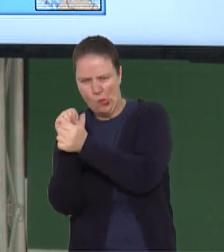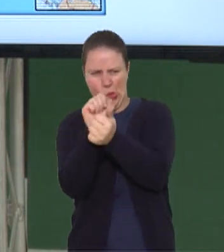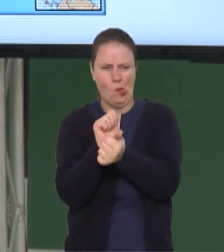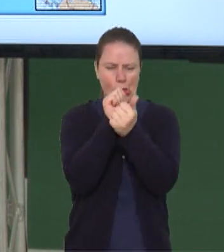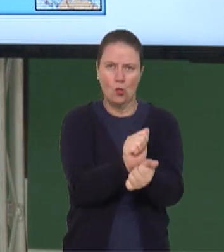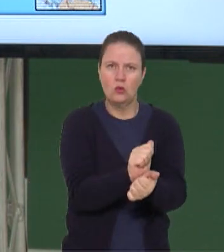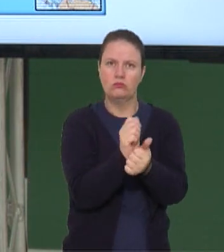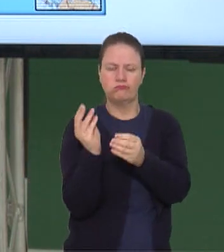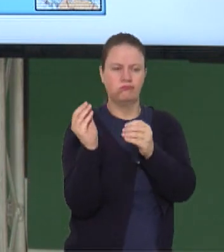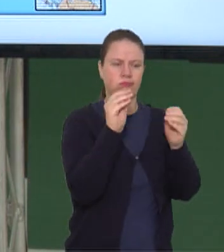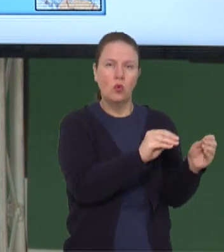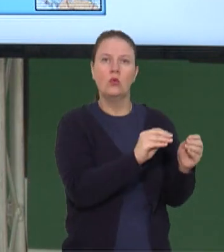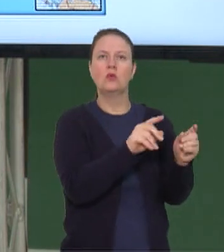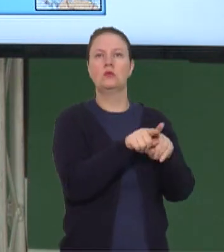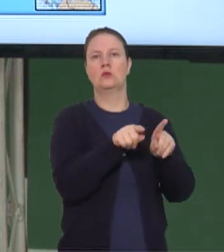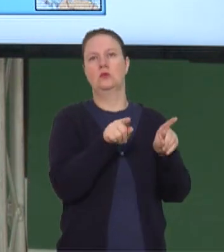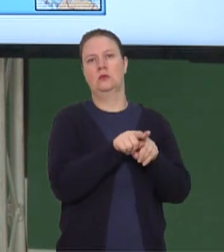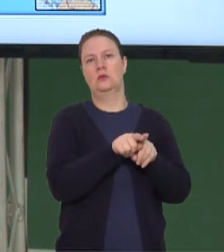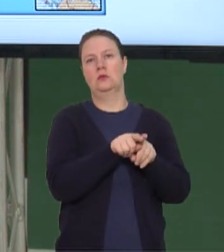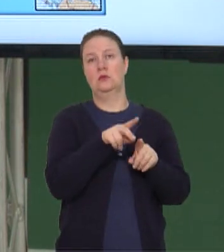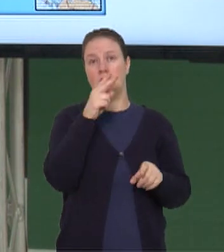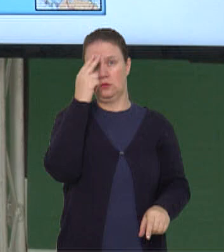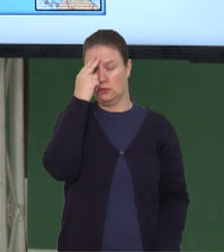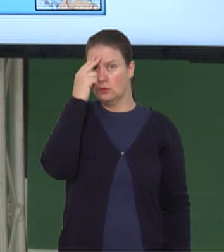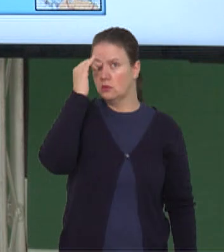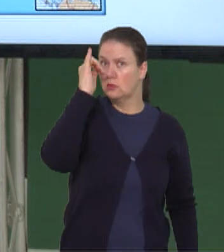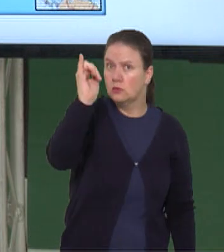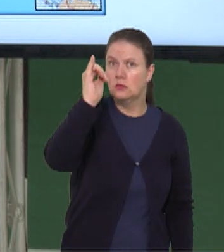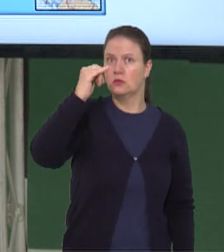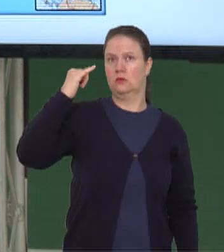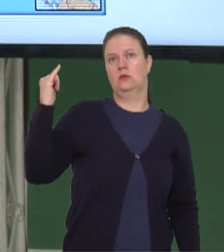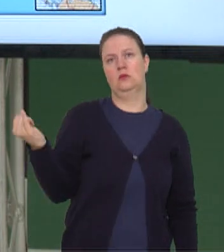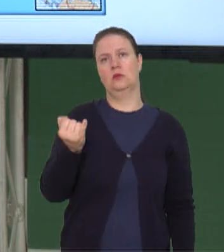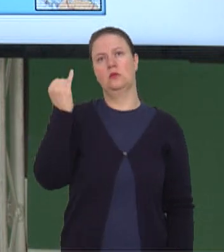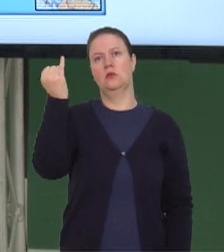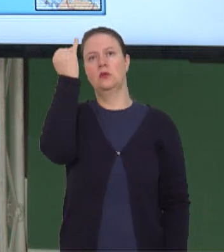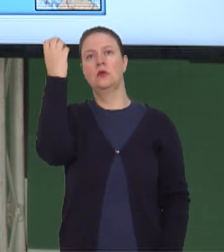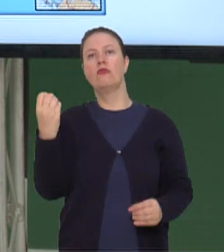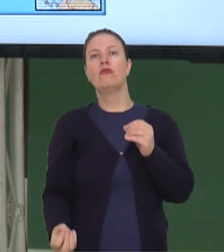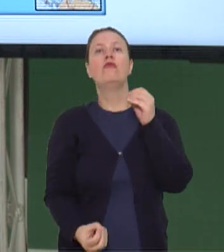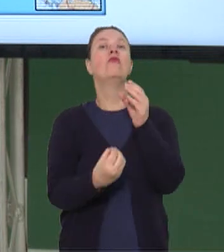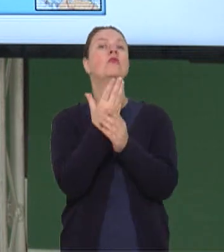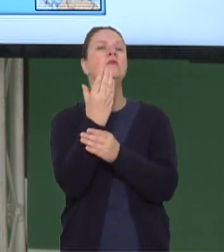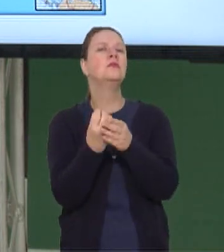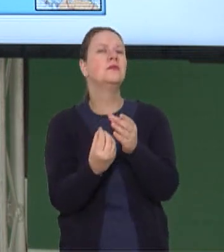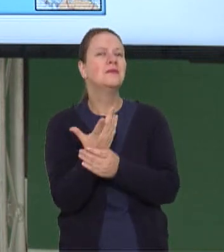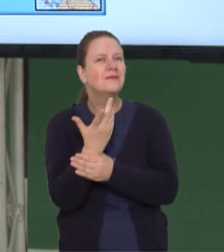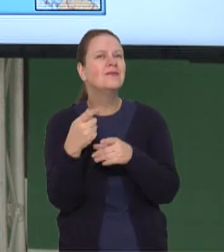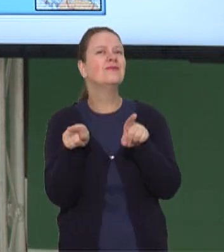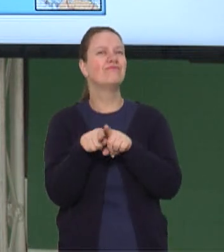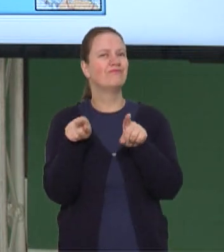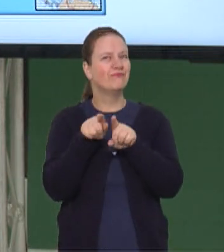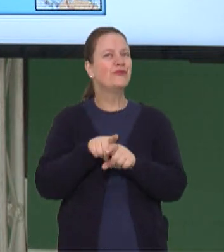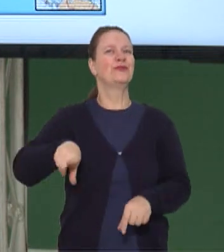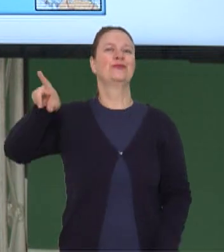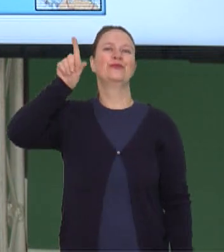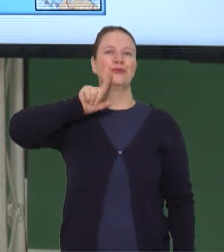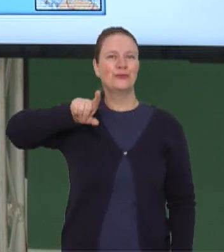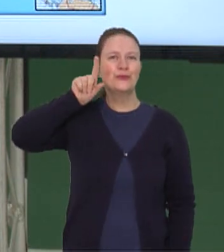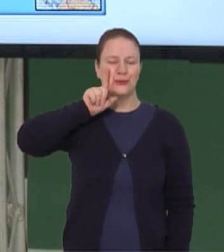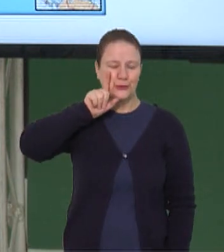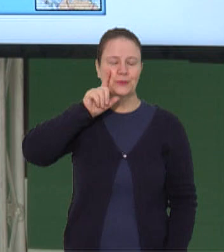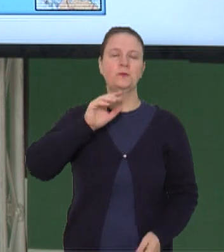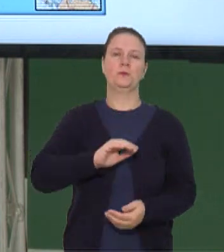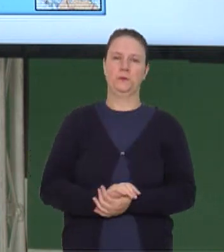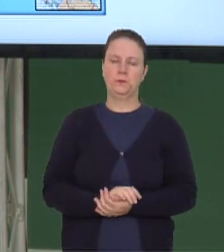triangular. Então, o Haiti é extremamente importante também para a formação dos Estados Unidos, que é o que a gente estudou nas aulas